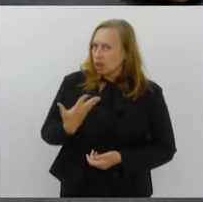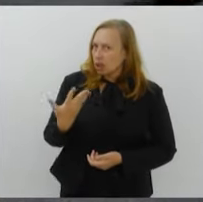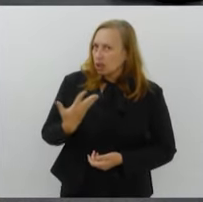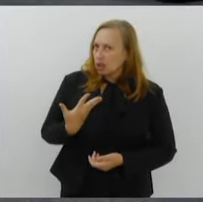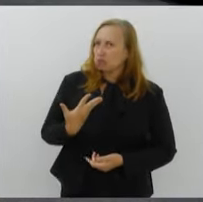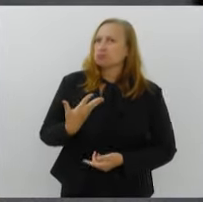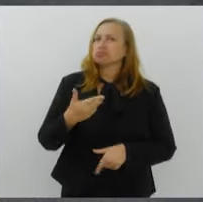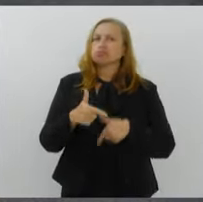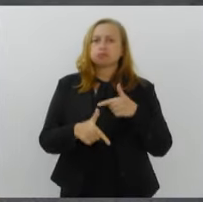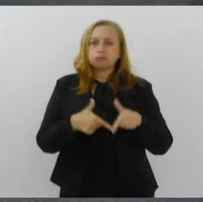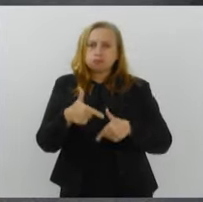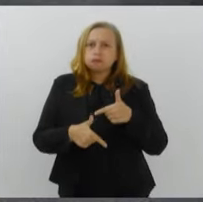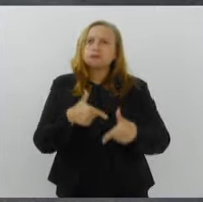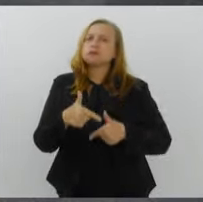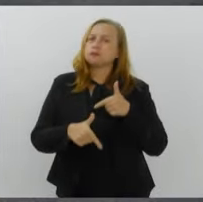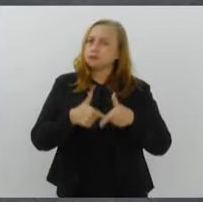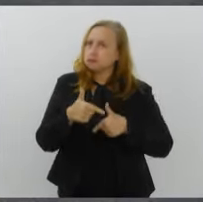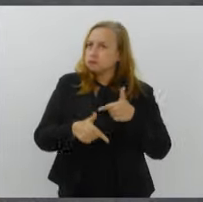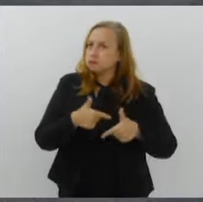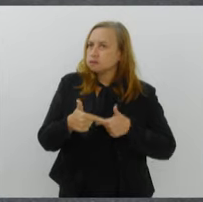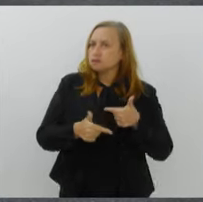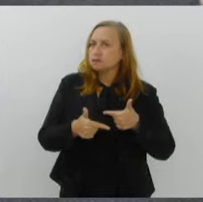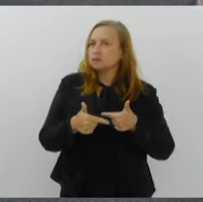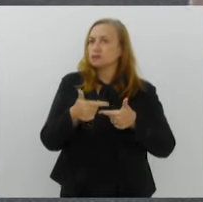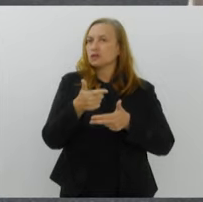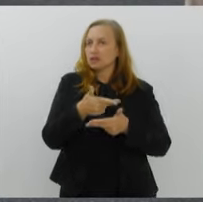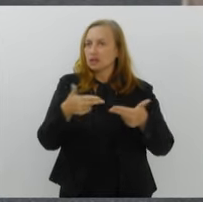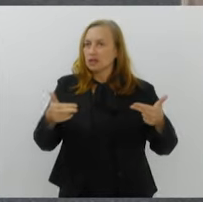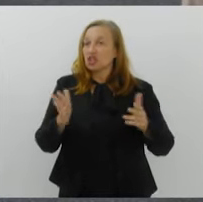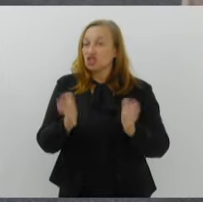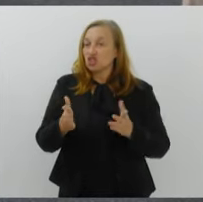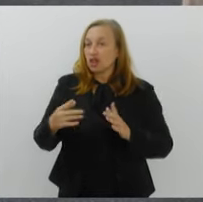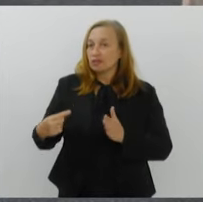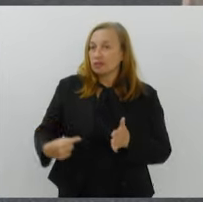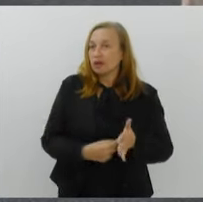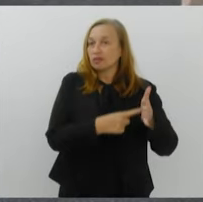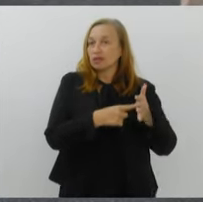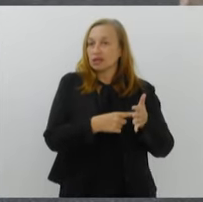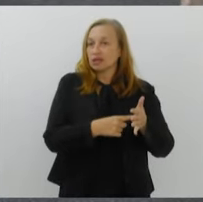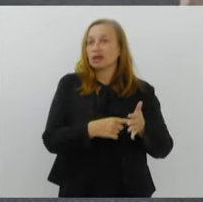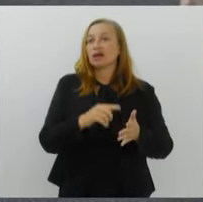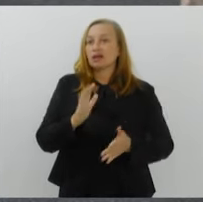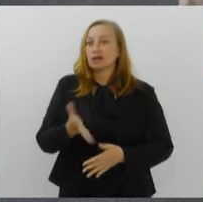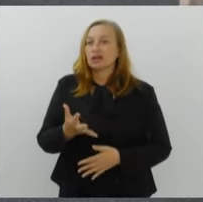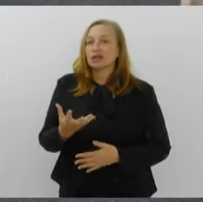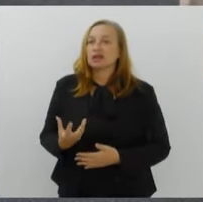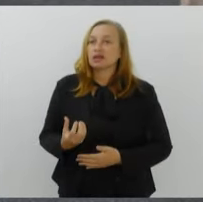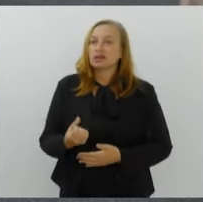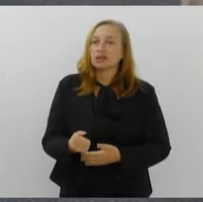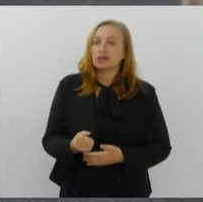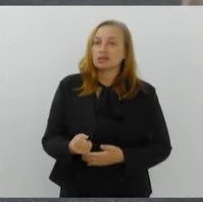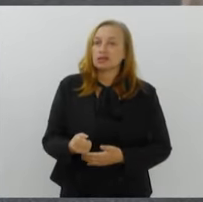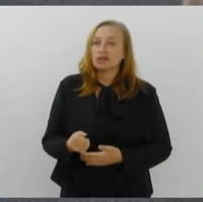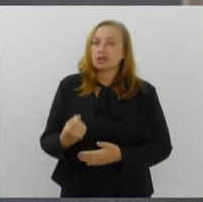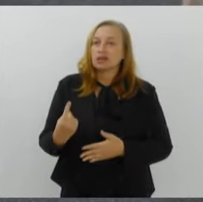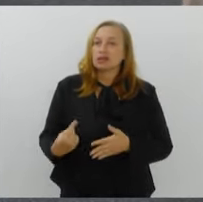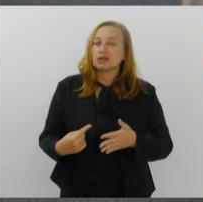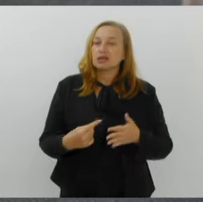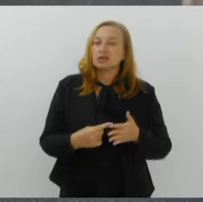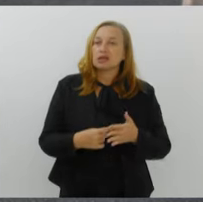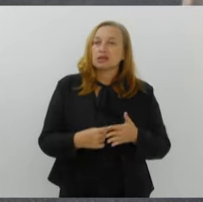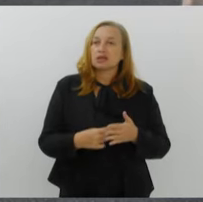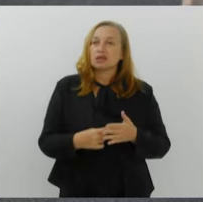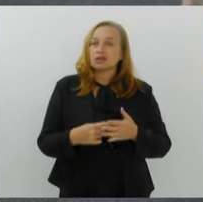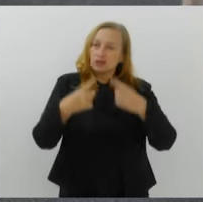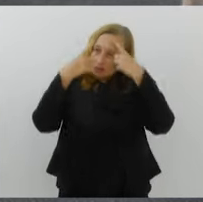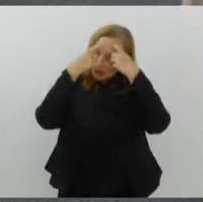que, sistematicamente, diversas vezes já foi ameaçada, até que recebe essa vil ameaça, e também a